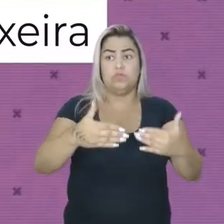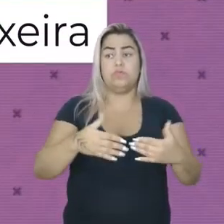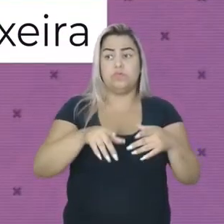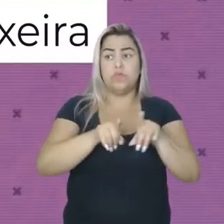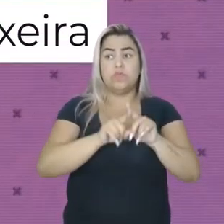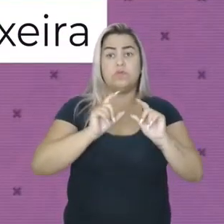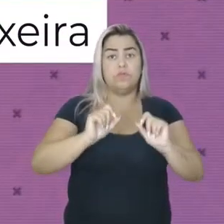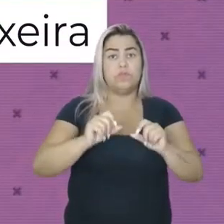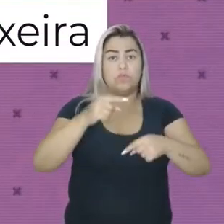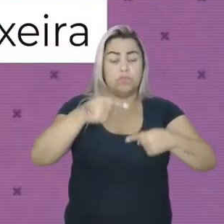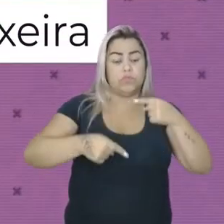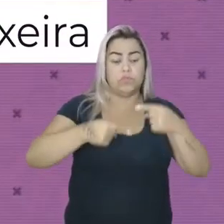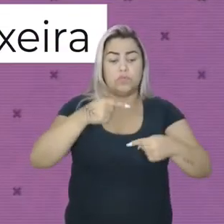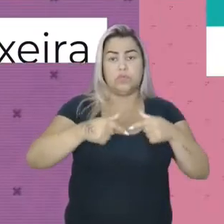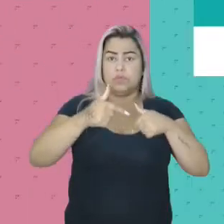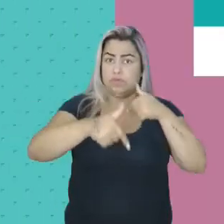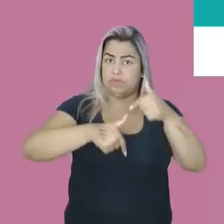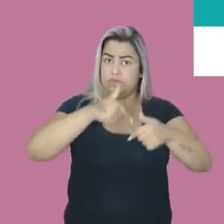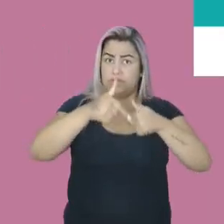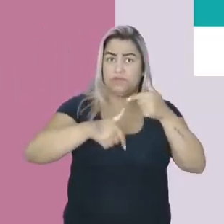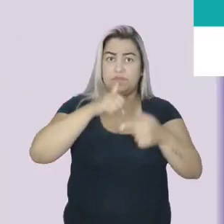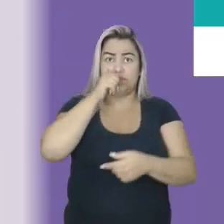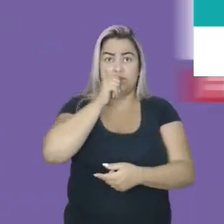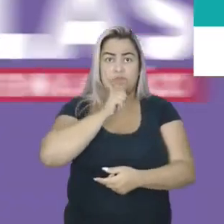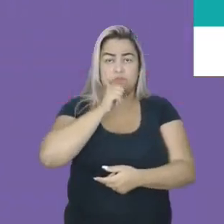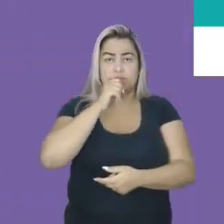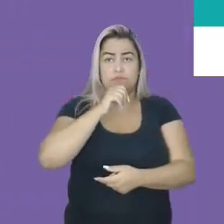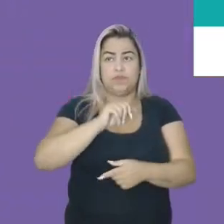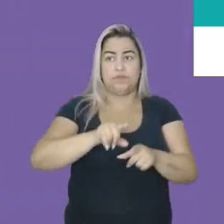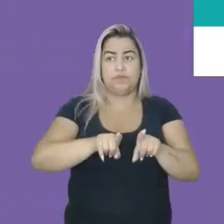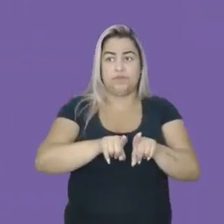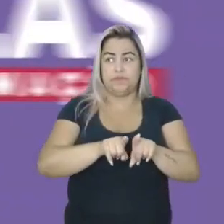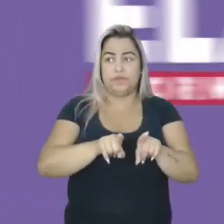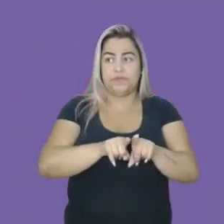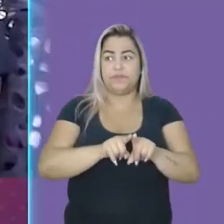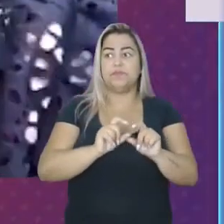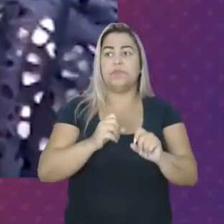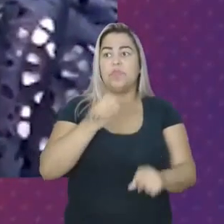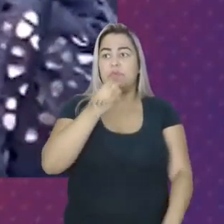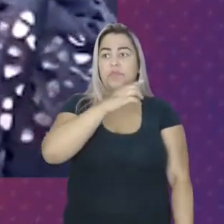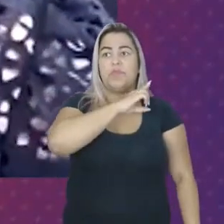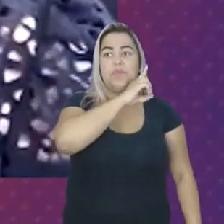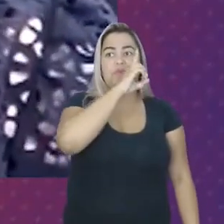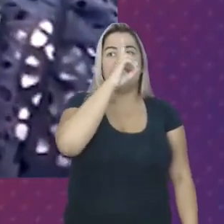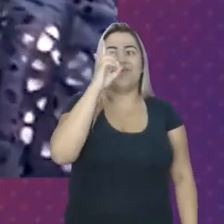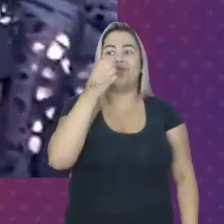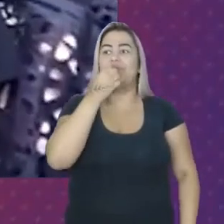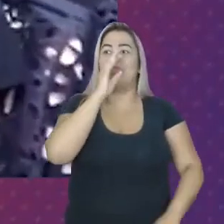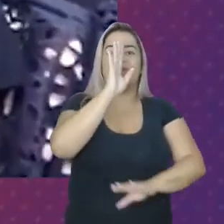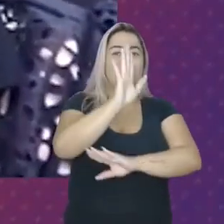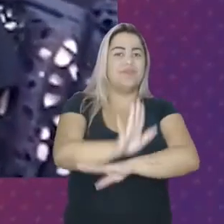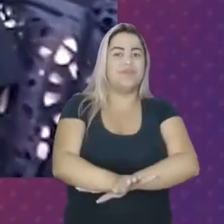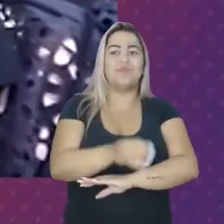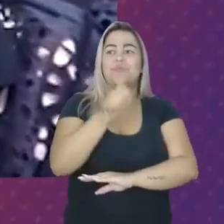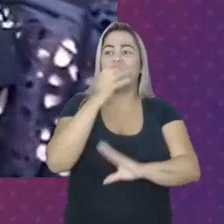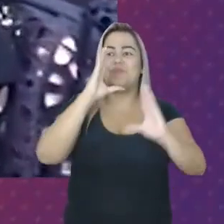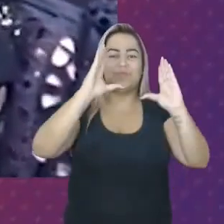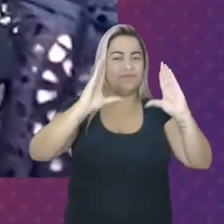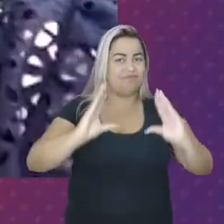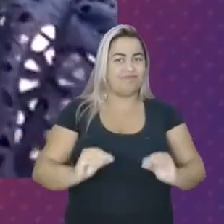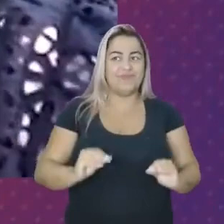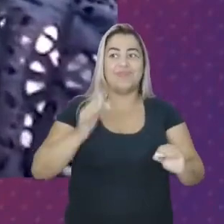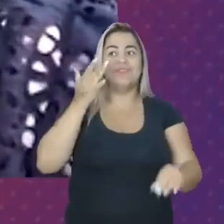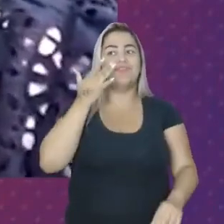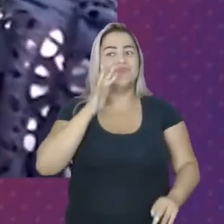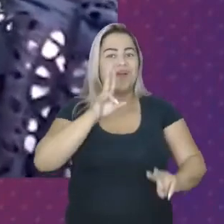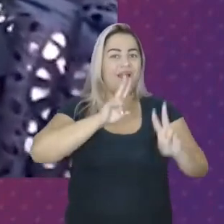falar sobre as políticas de trabalho para as mulheres. Bom dia, boa tarde, boa noite, não sei que hora